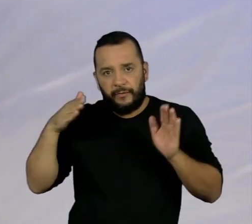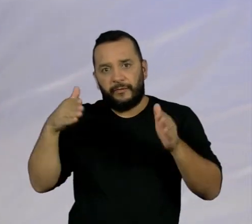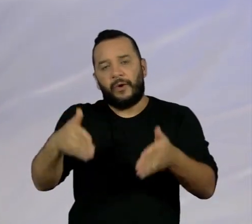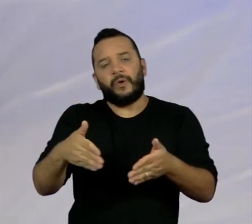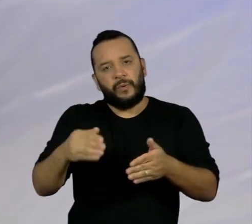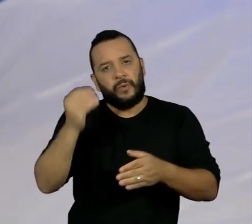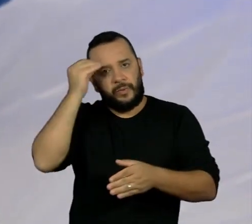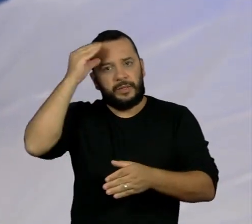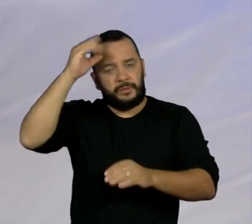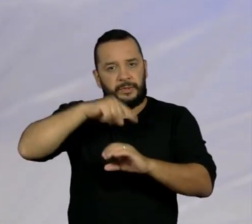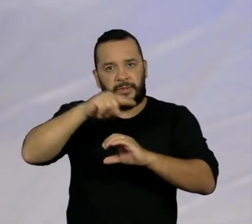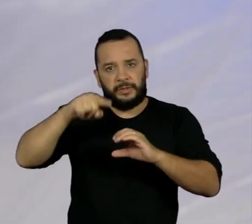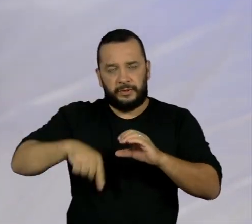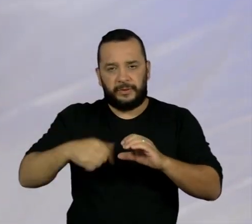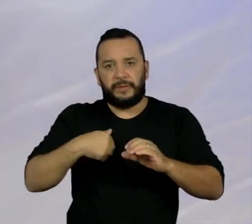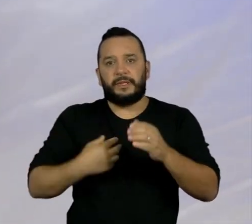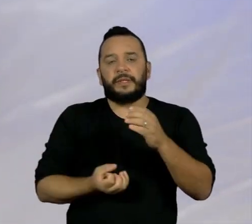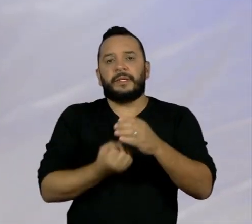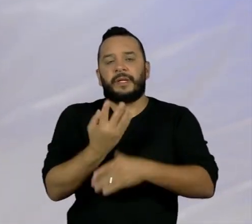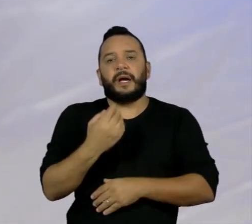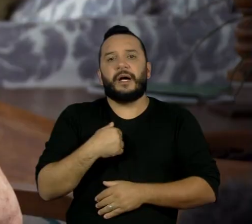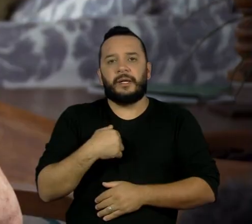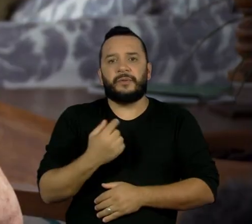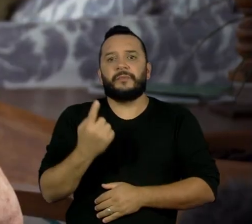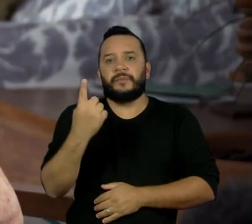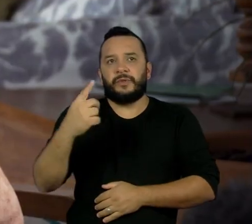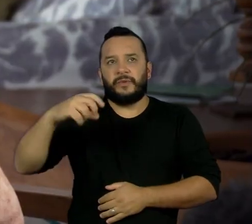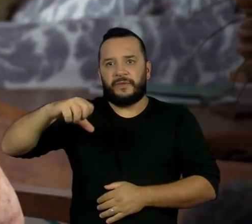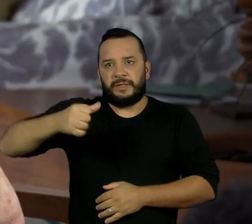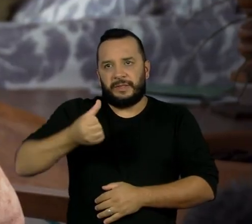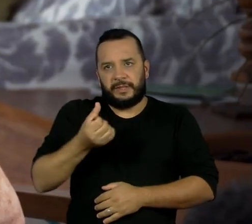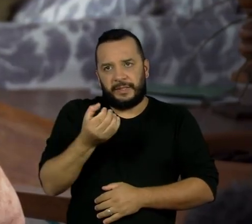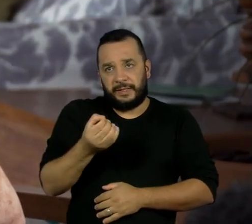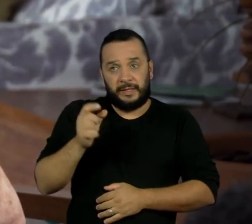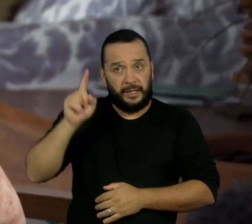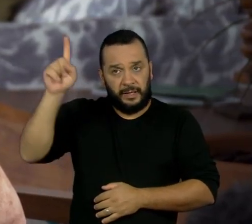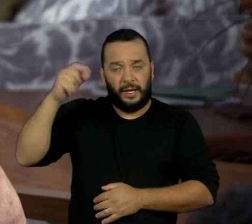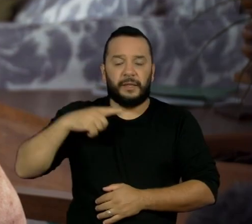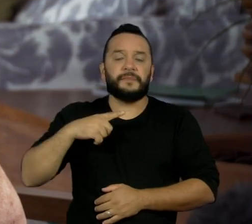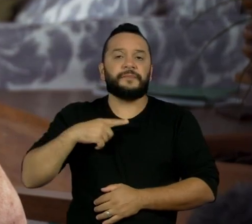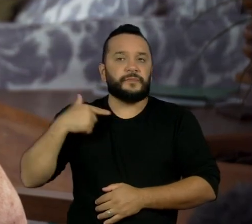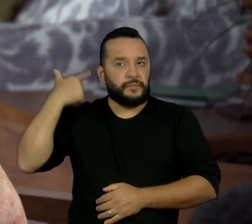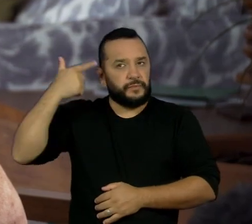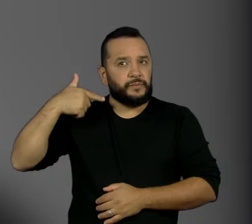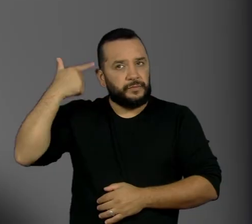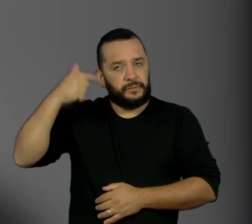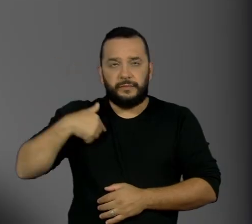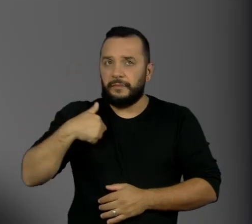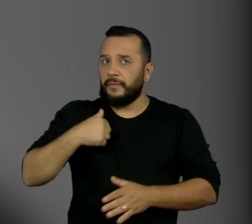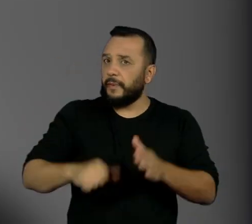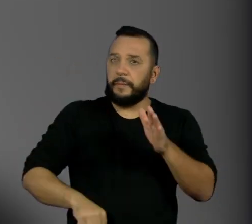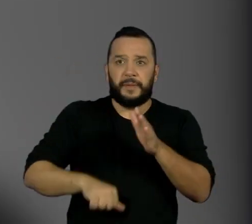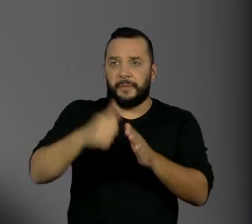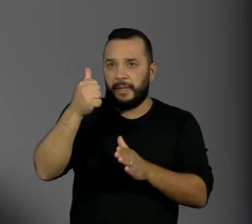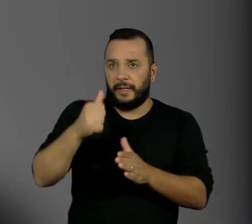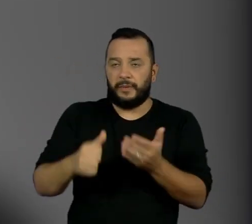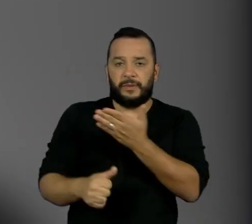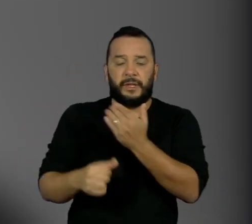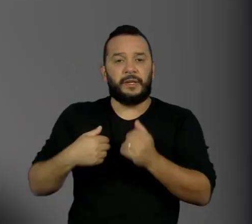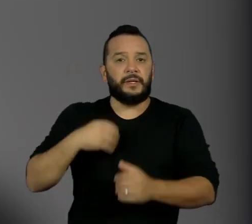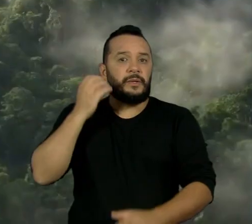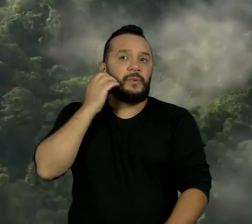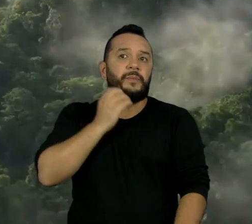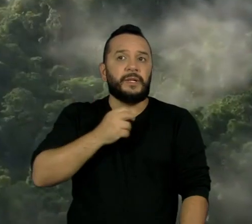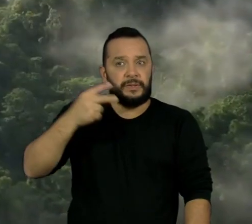de 1660, em Londres. Foi o primeiro brasileiro a entrar para a lista após Dom Pedro